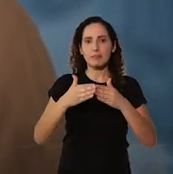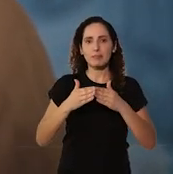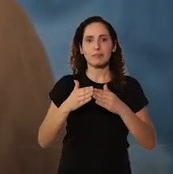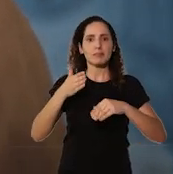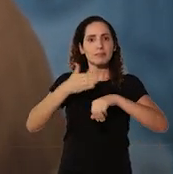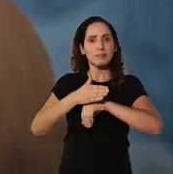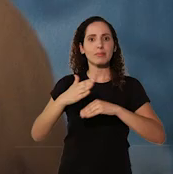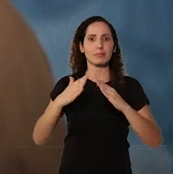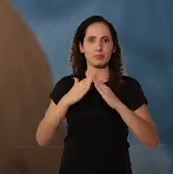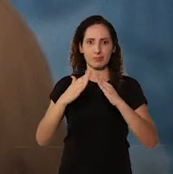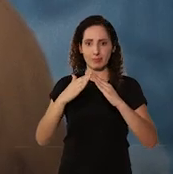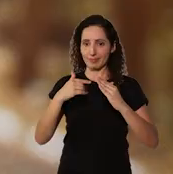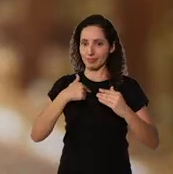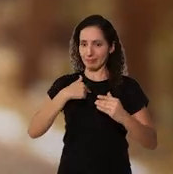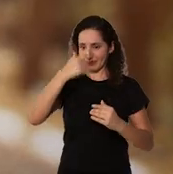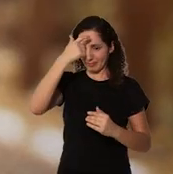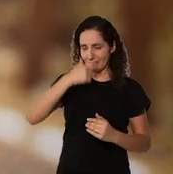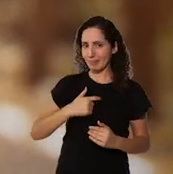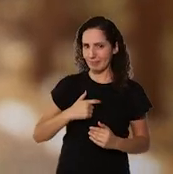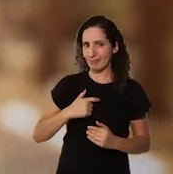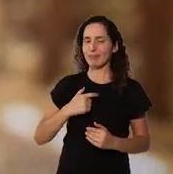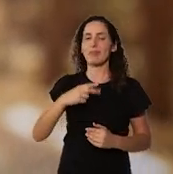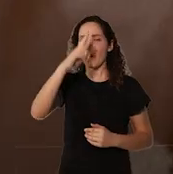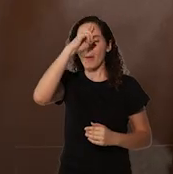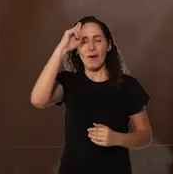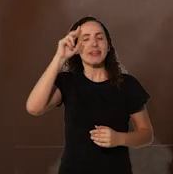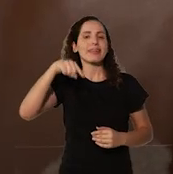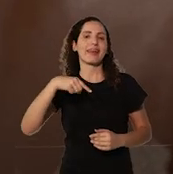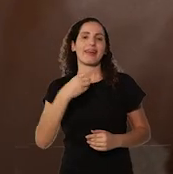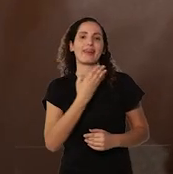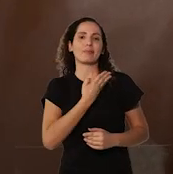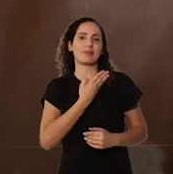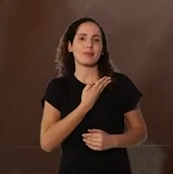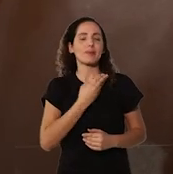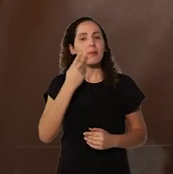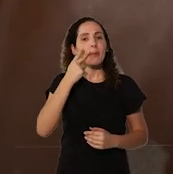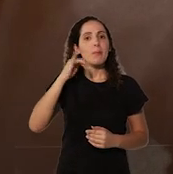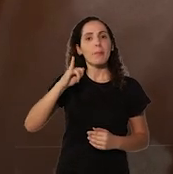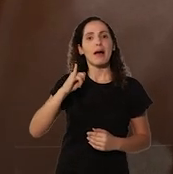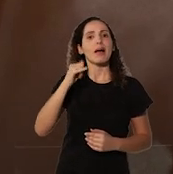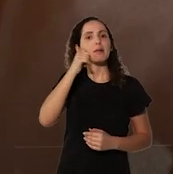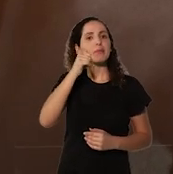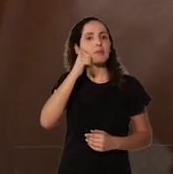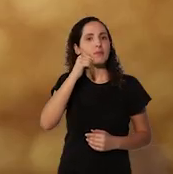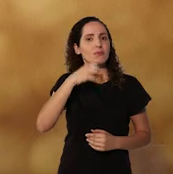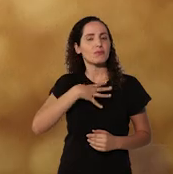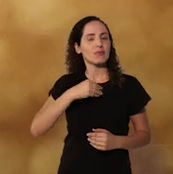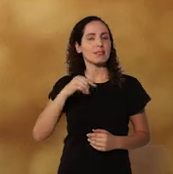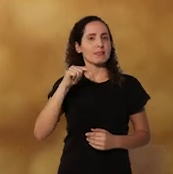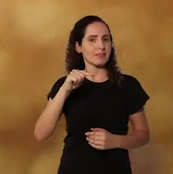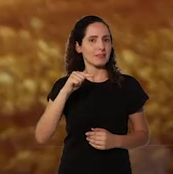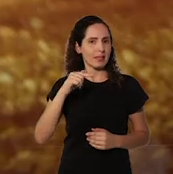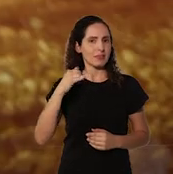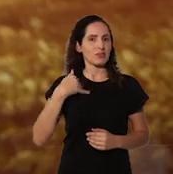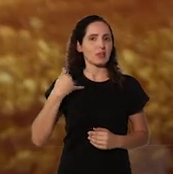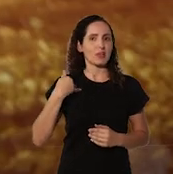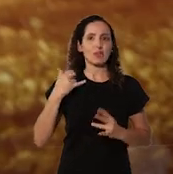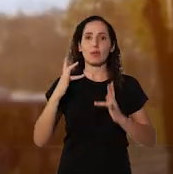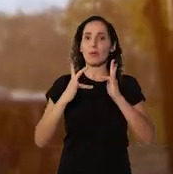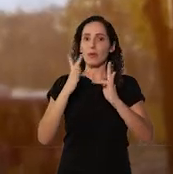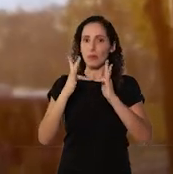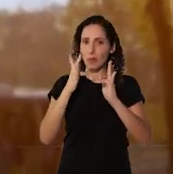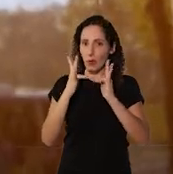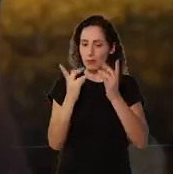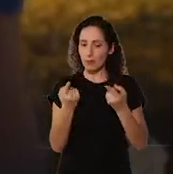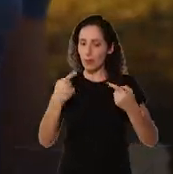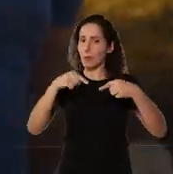lar e me apresentar. Rock é amigo. Rock, o pai de uma menina de 7 anos. É noivo da advogada Elisa,